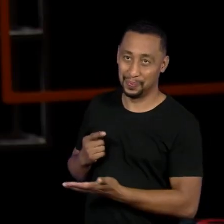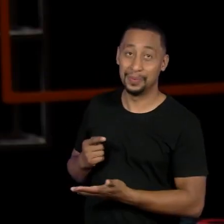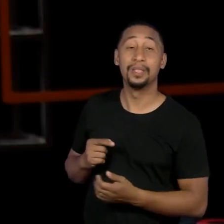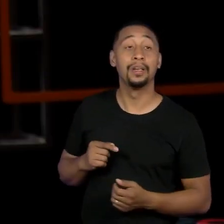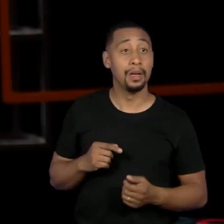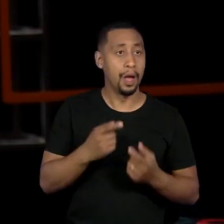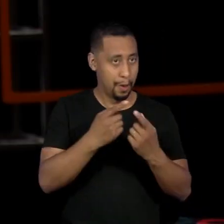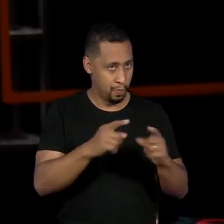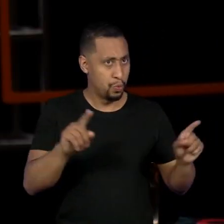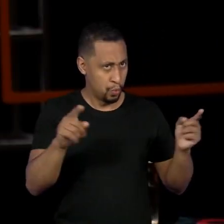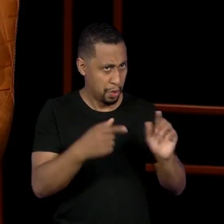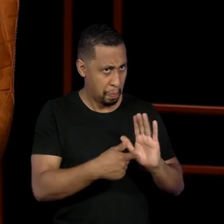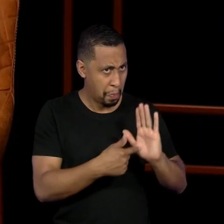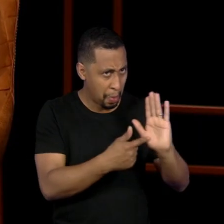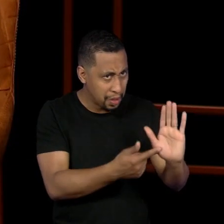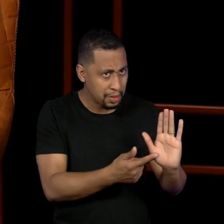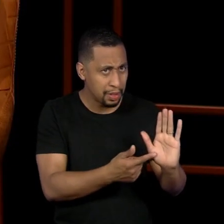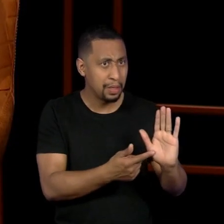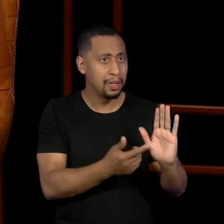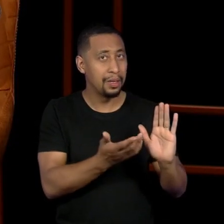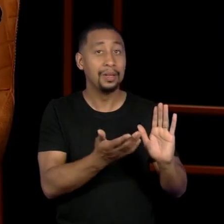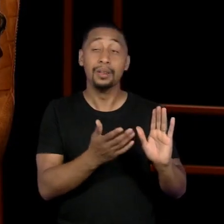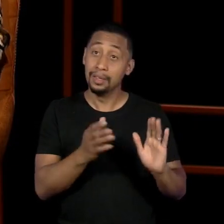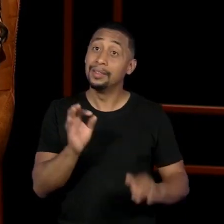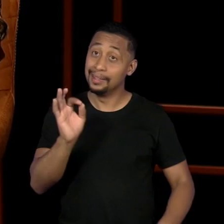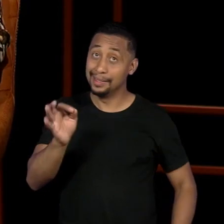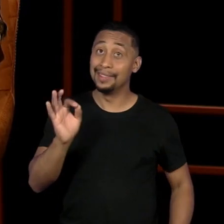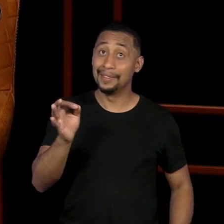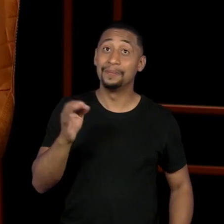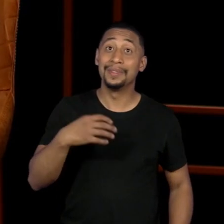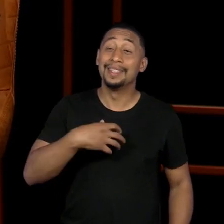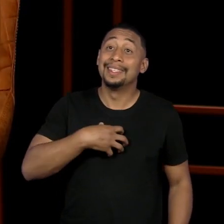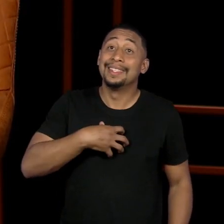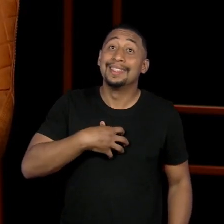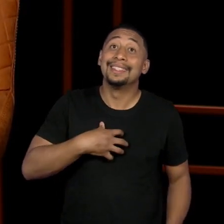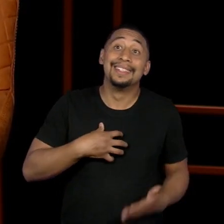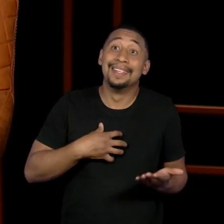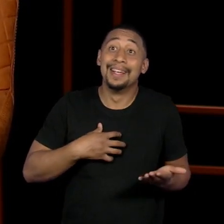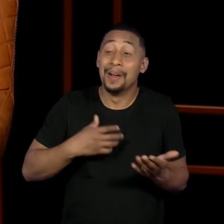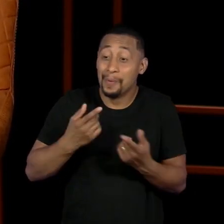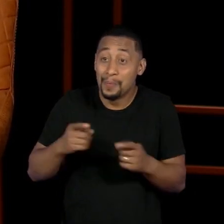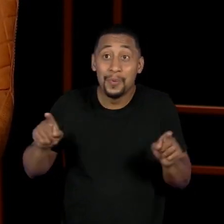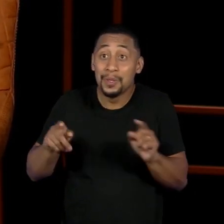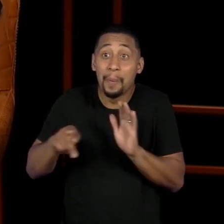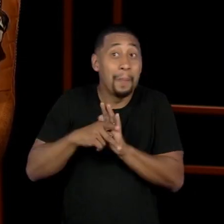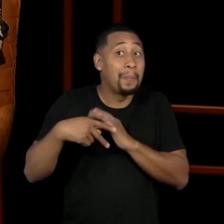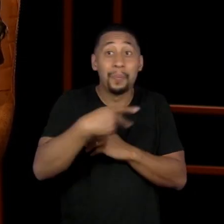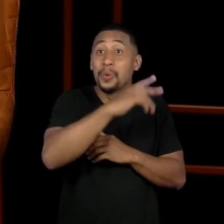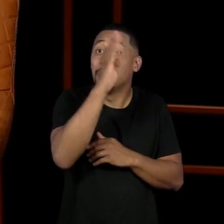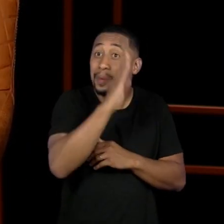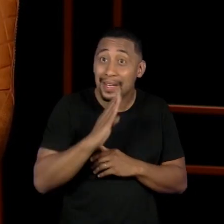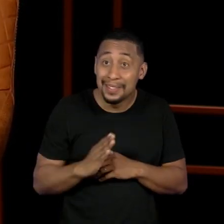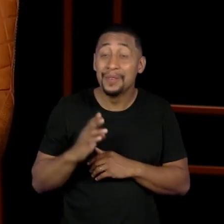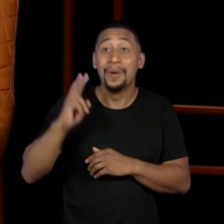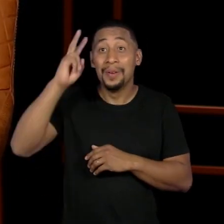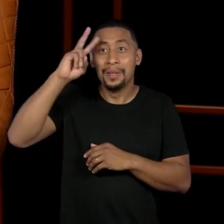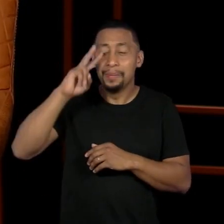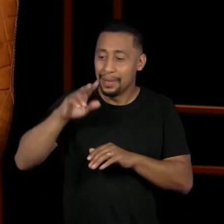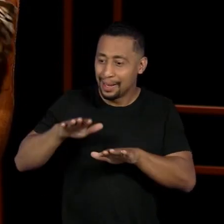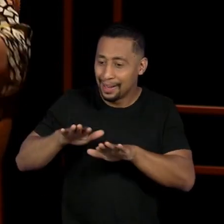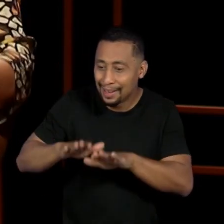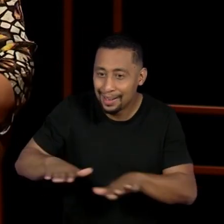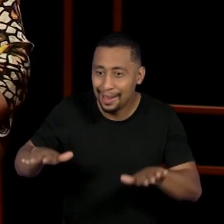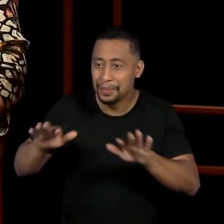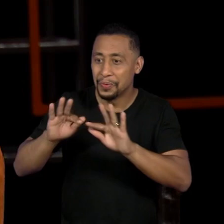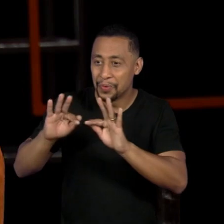menciona, inclusive. Não, por isso que eu digo sempre, a família, um beijo na família, na Cecília, nas crianças, e Francis, aproveita para também mandar